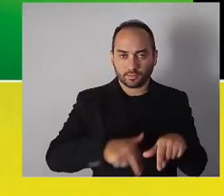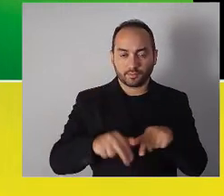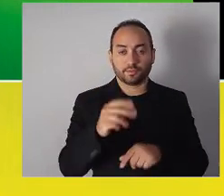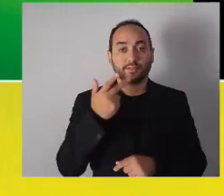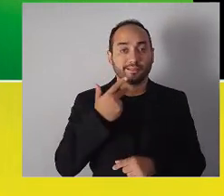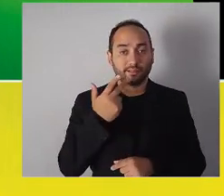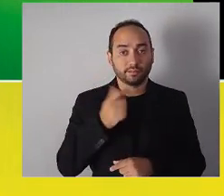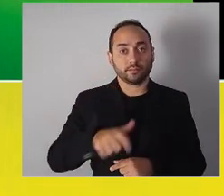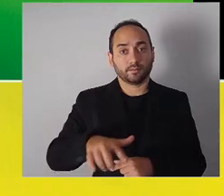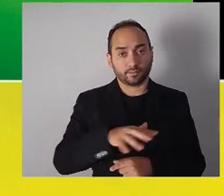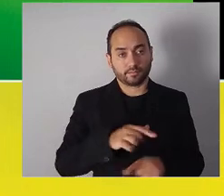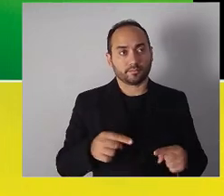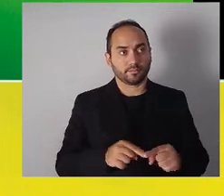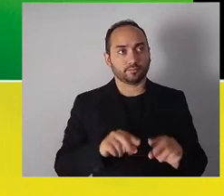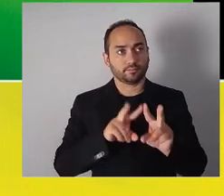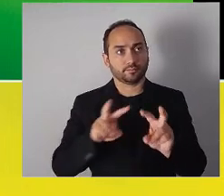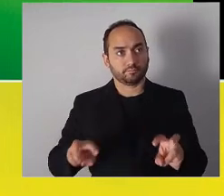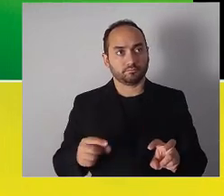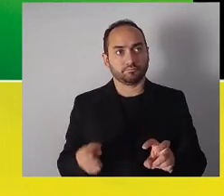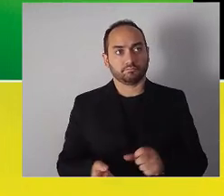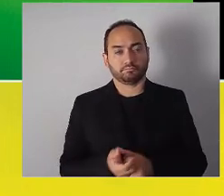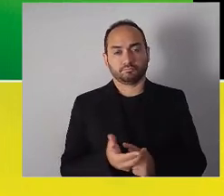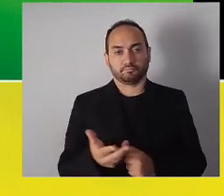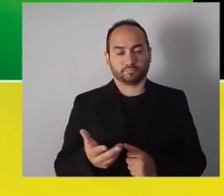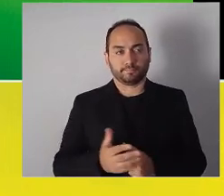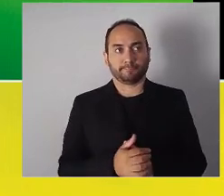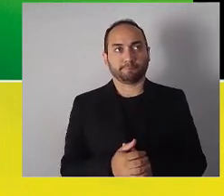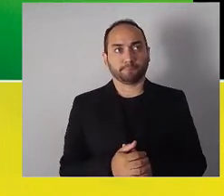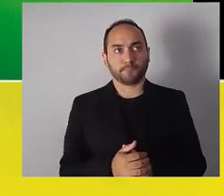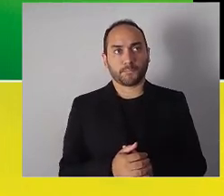pela resistência e luta dos pescadores.